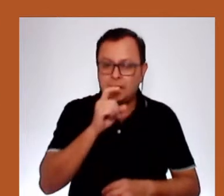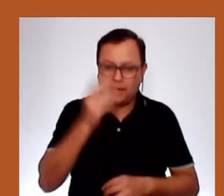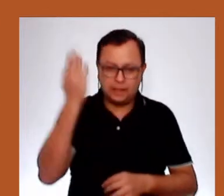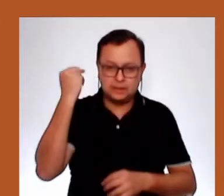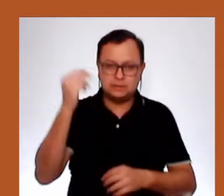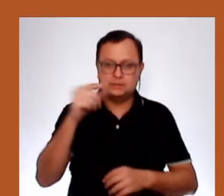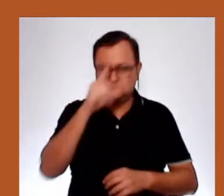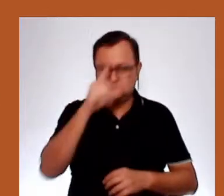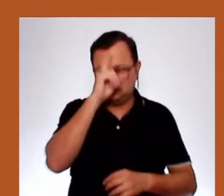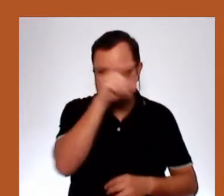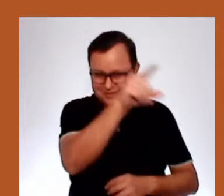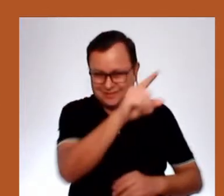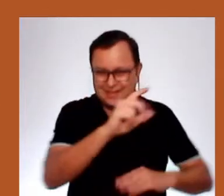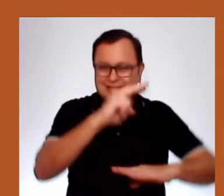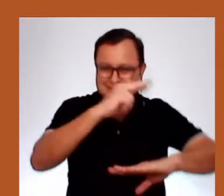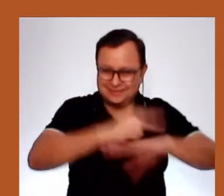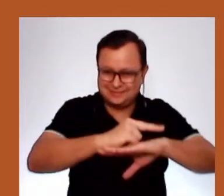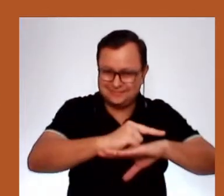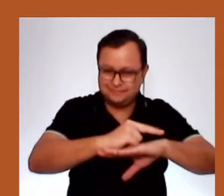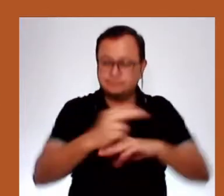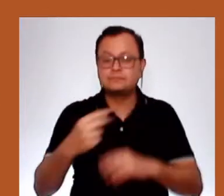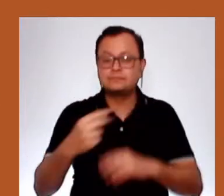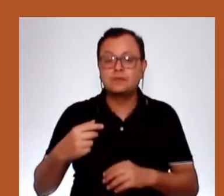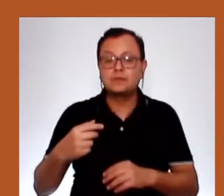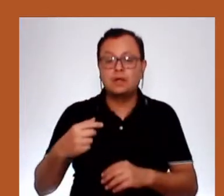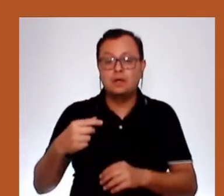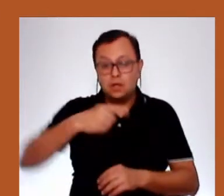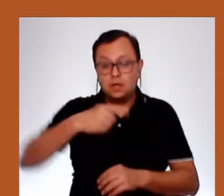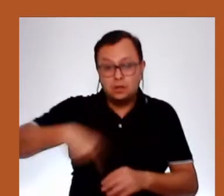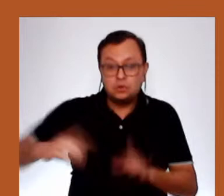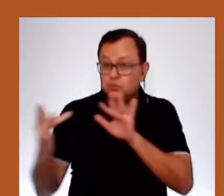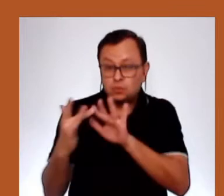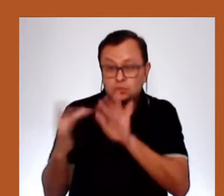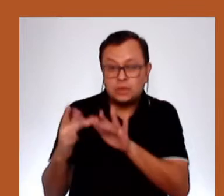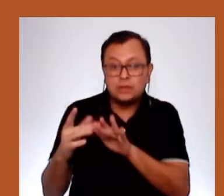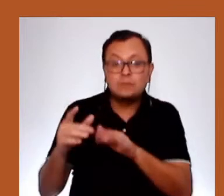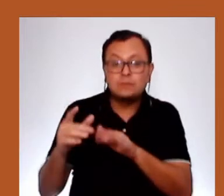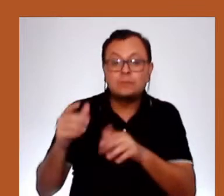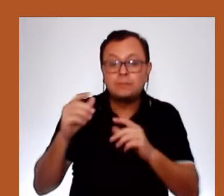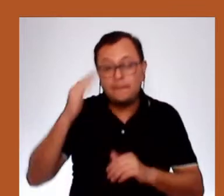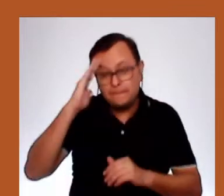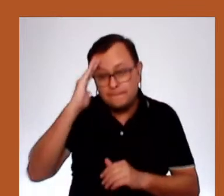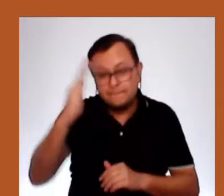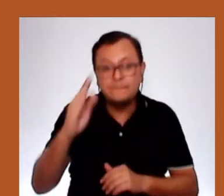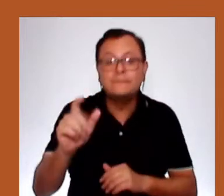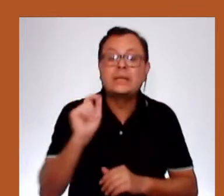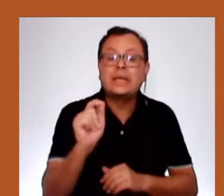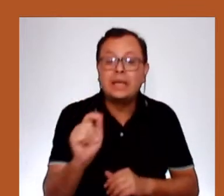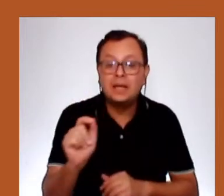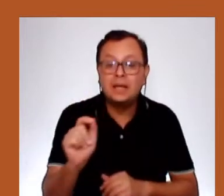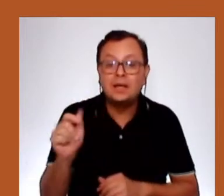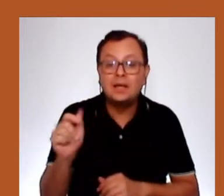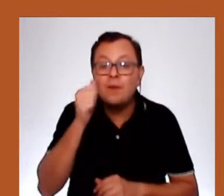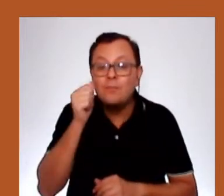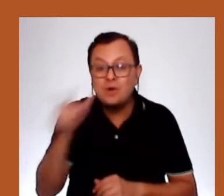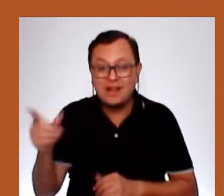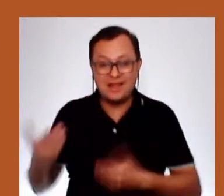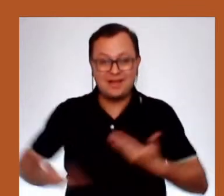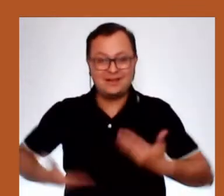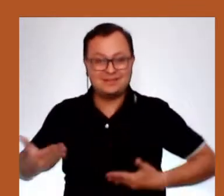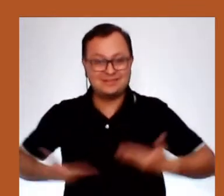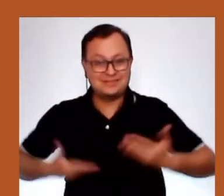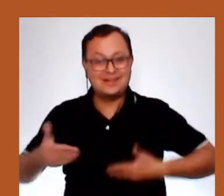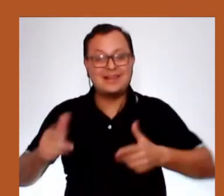foi com a Maria José, que era uma faxineira que não era nem do andar dele, mas que a gente descobriu que tinha nascido na